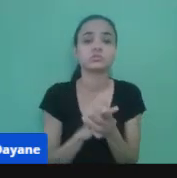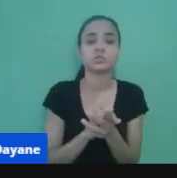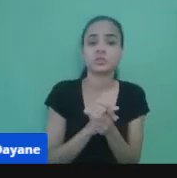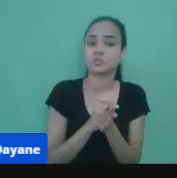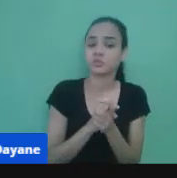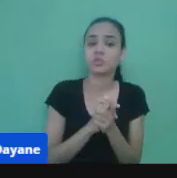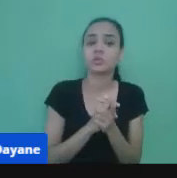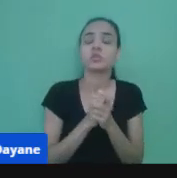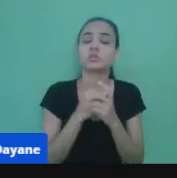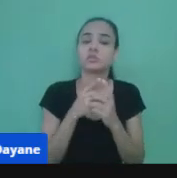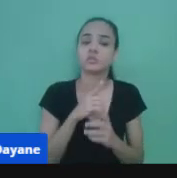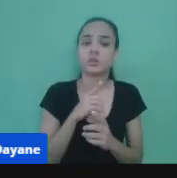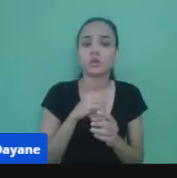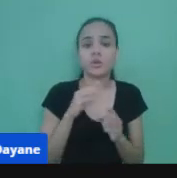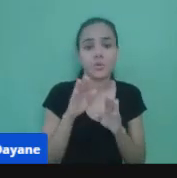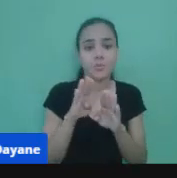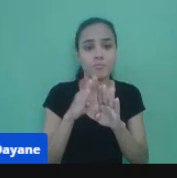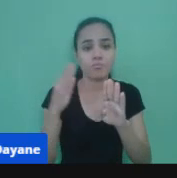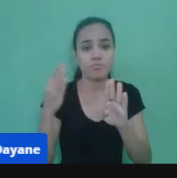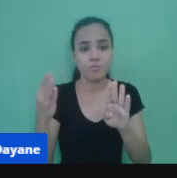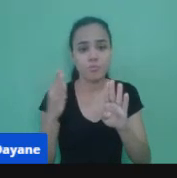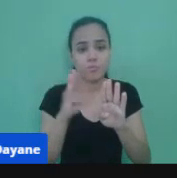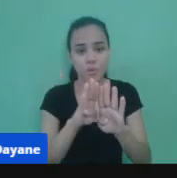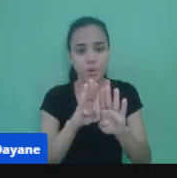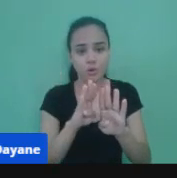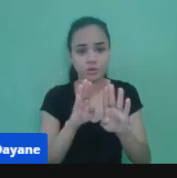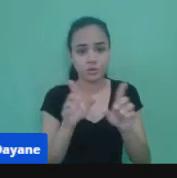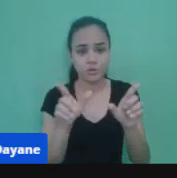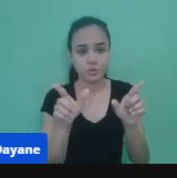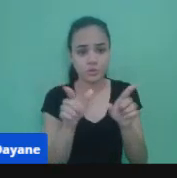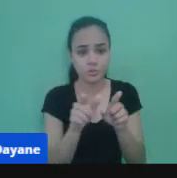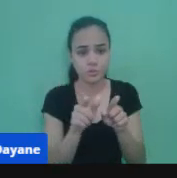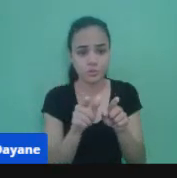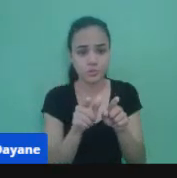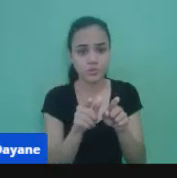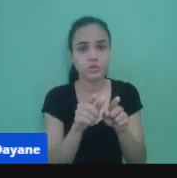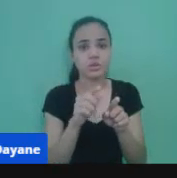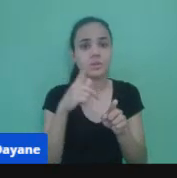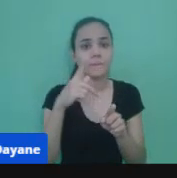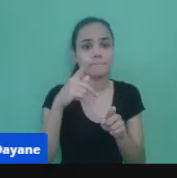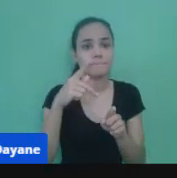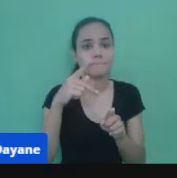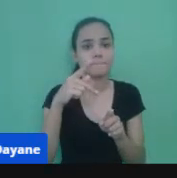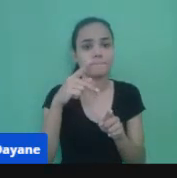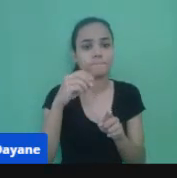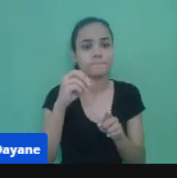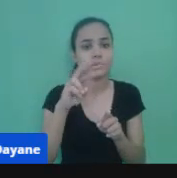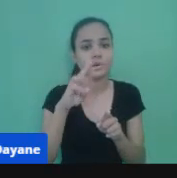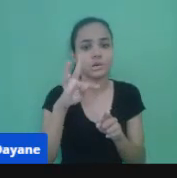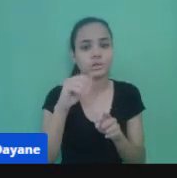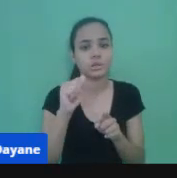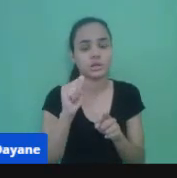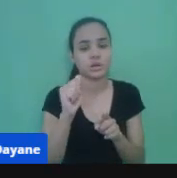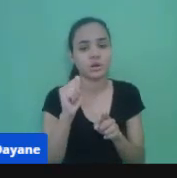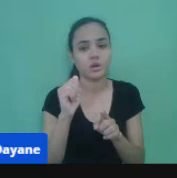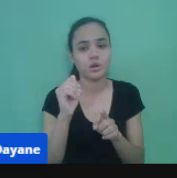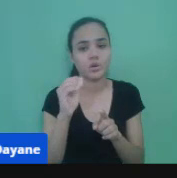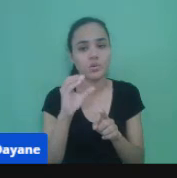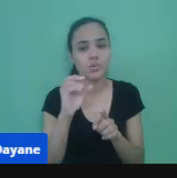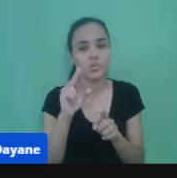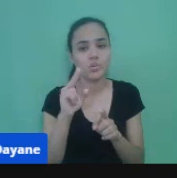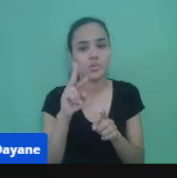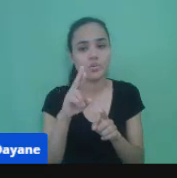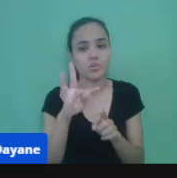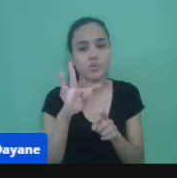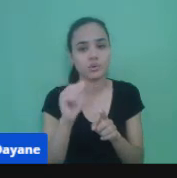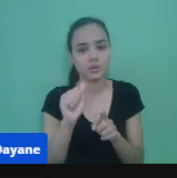portacurtas.org.br, que é um site que contém diversos curta-metragens, que é muito interessante a gente utilizar,